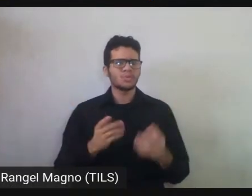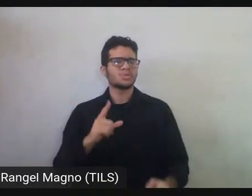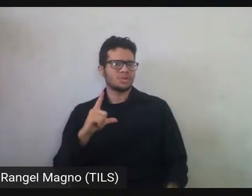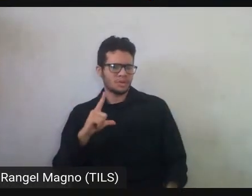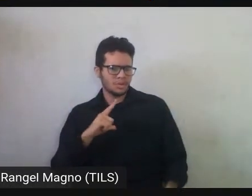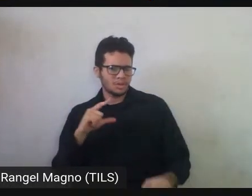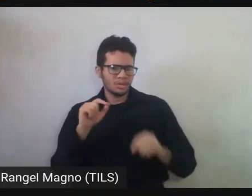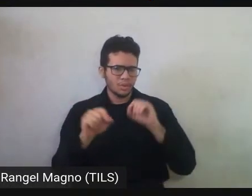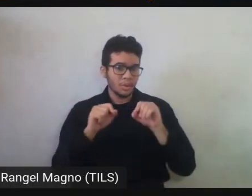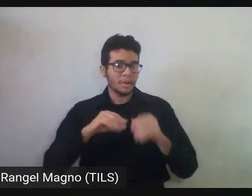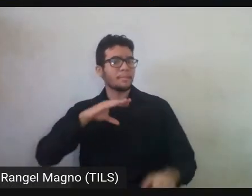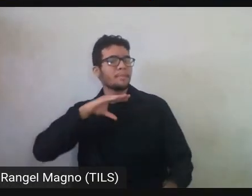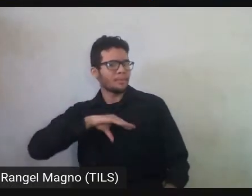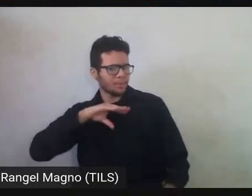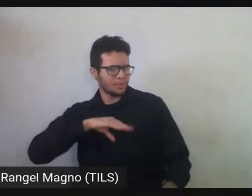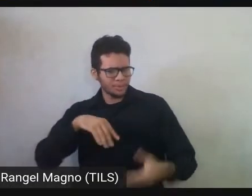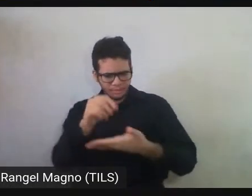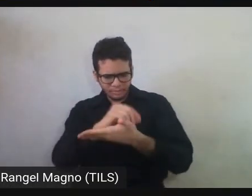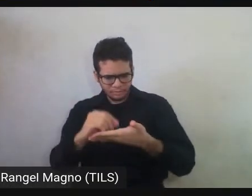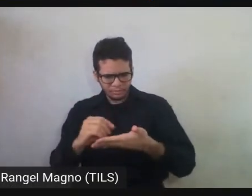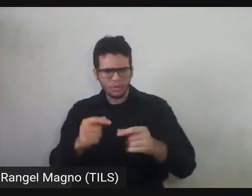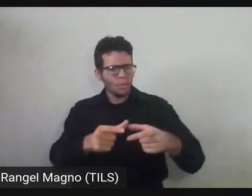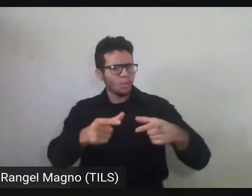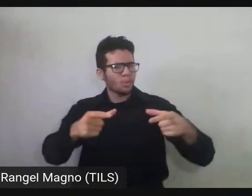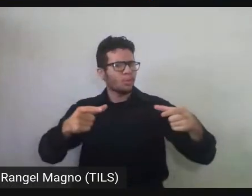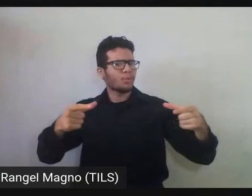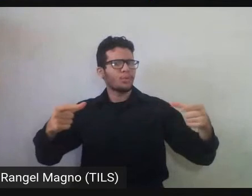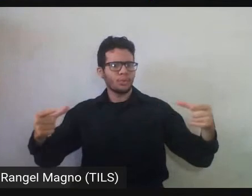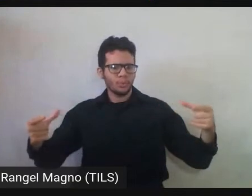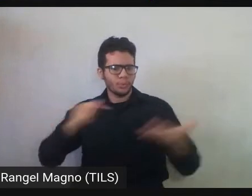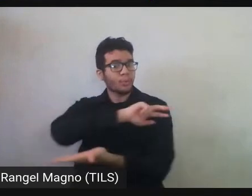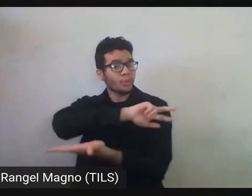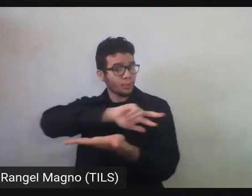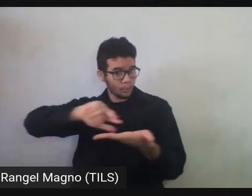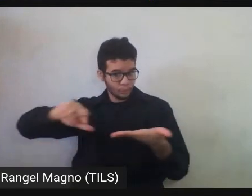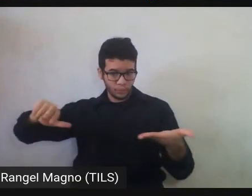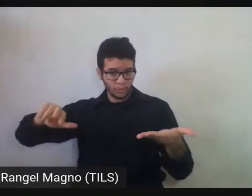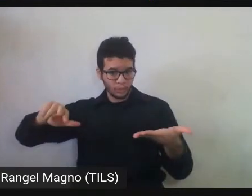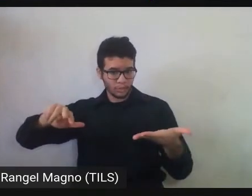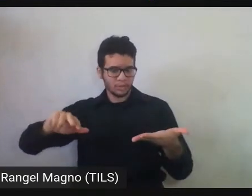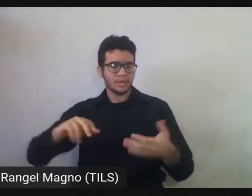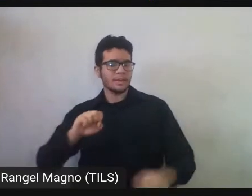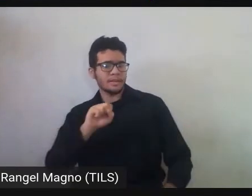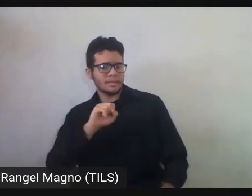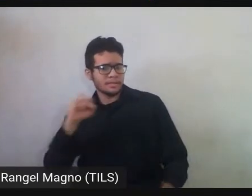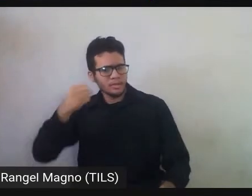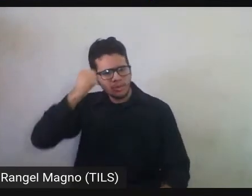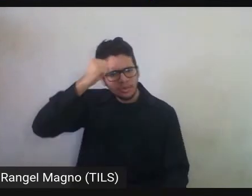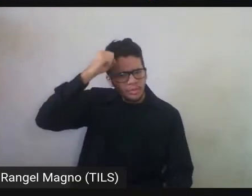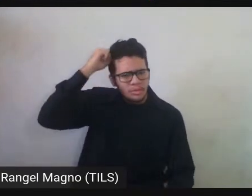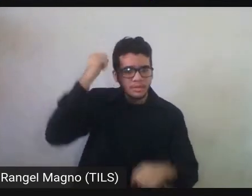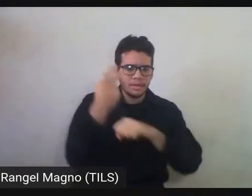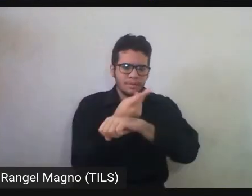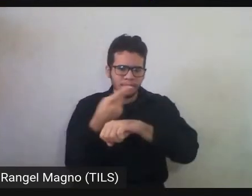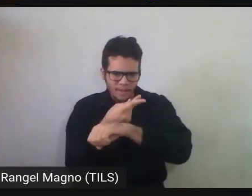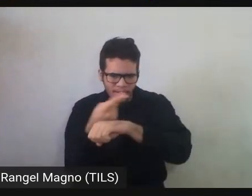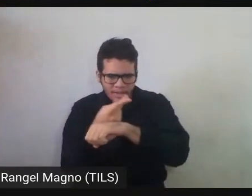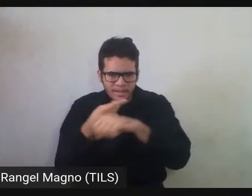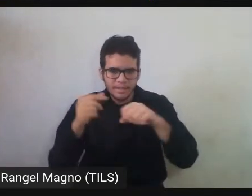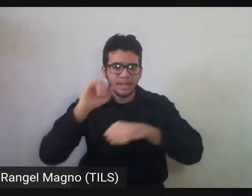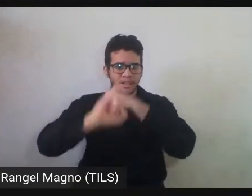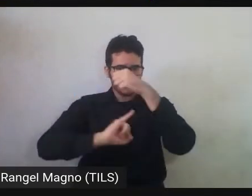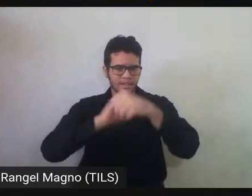em português muito grande se você colocar manuscritos do Sossir no Google você encontra